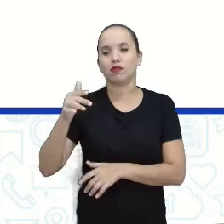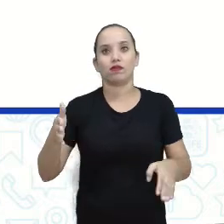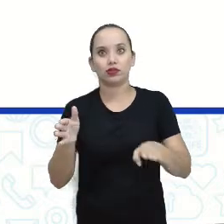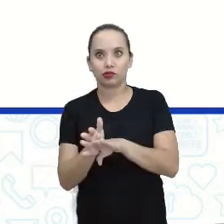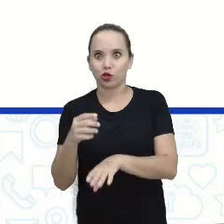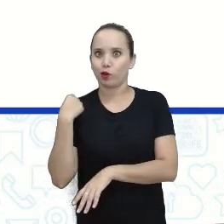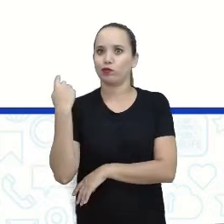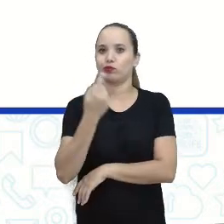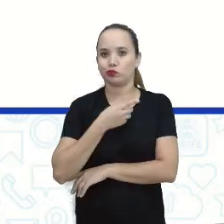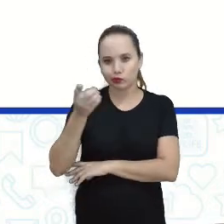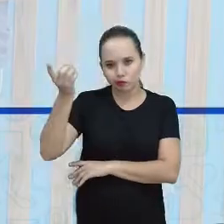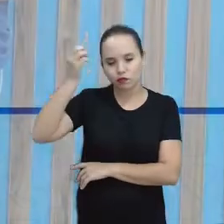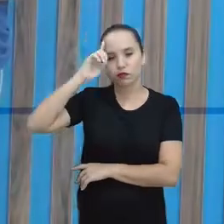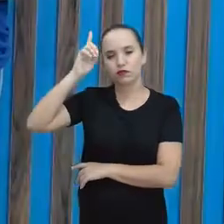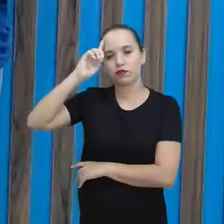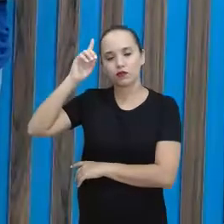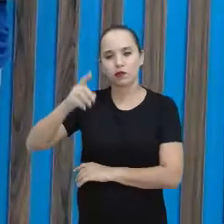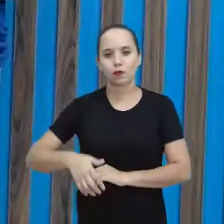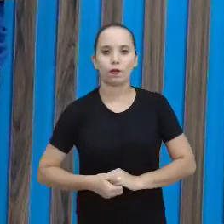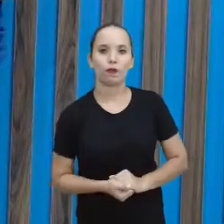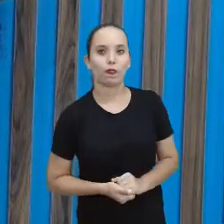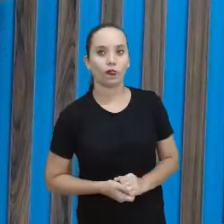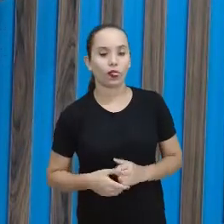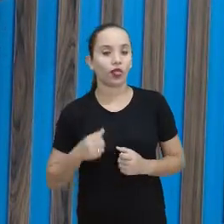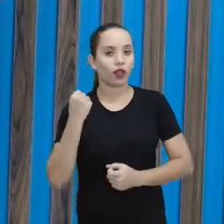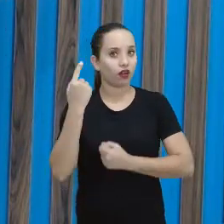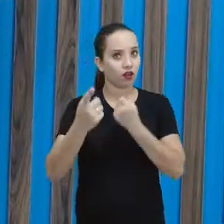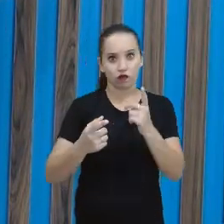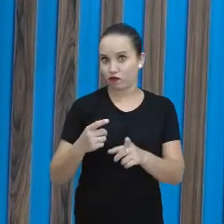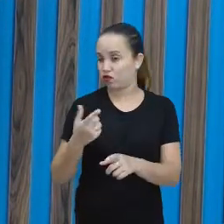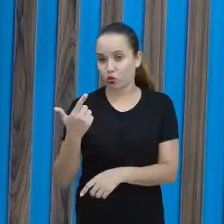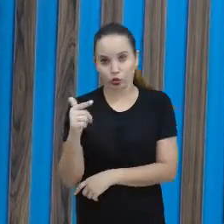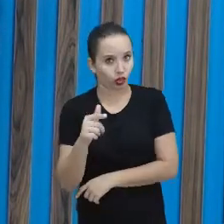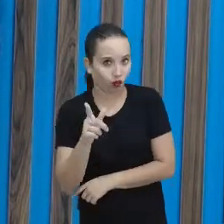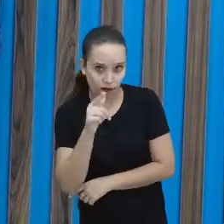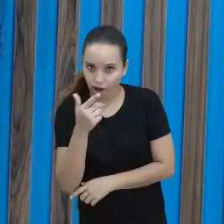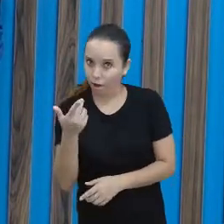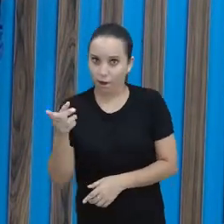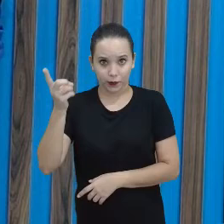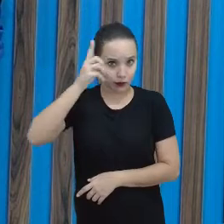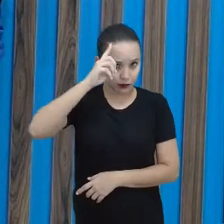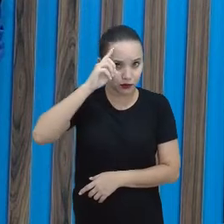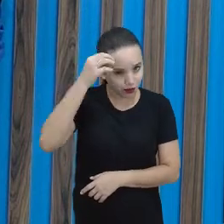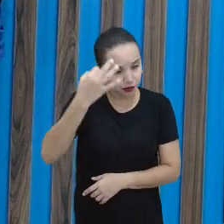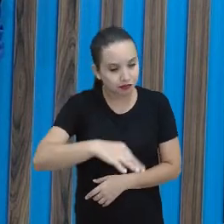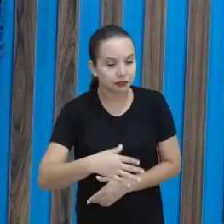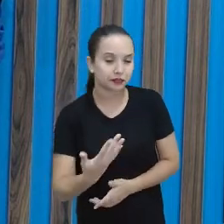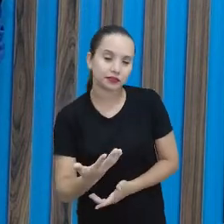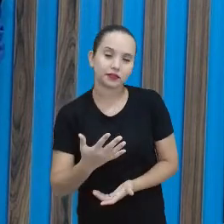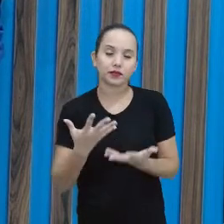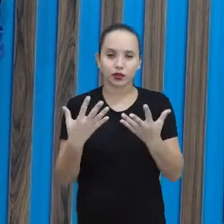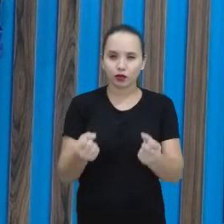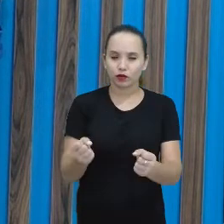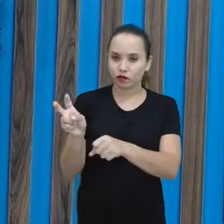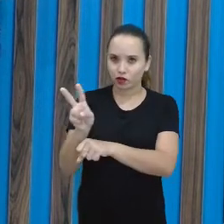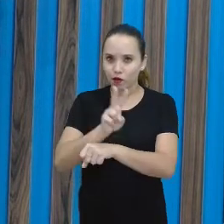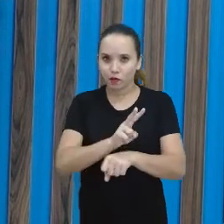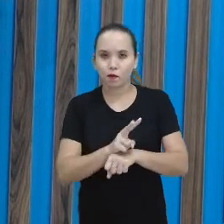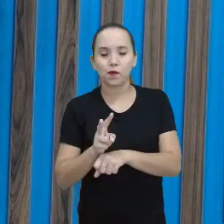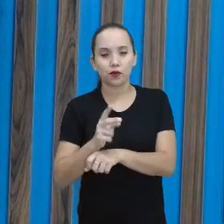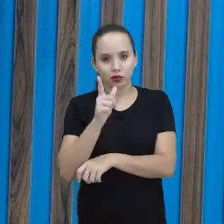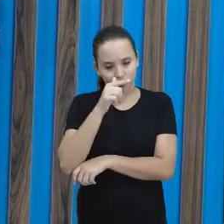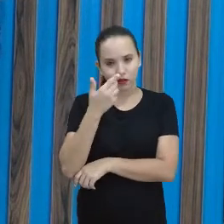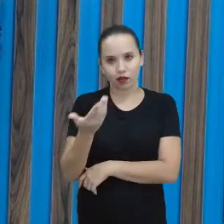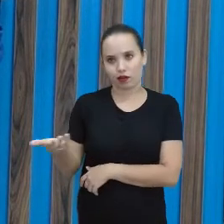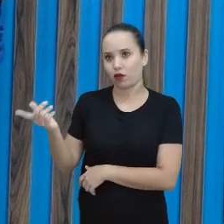pra gente todos os dias, né? E aí nem sempre chega todos os dias, ainda tem isso, né? Então, vamos cuidar desse recurso